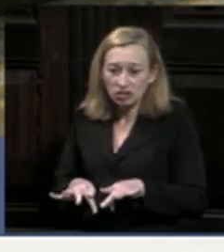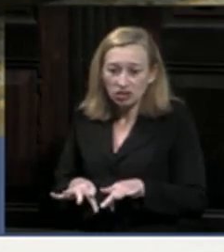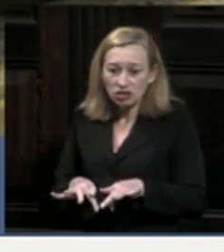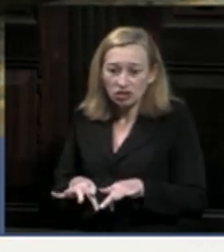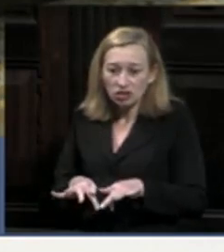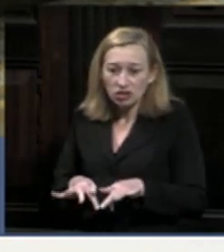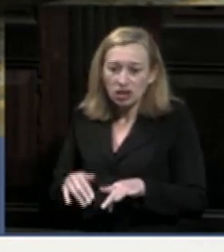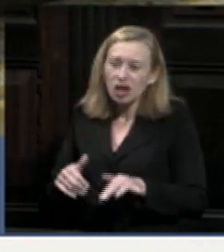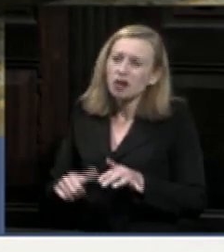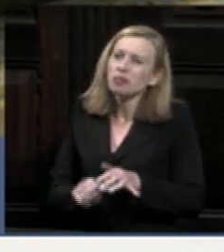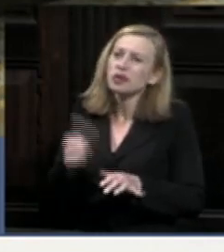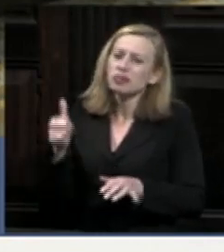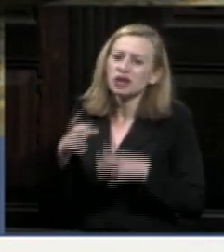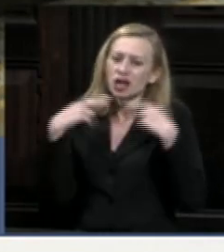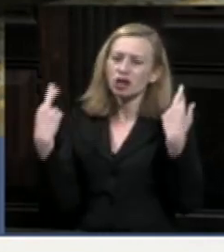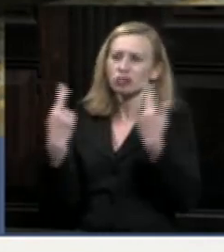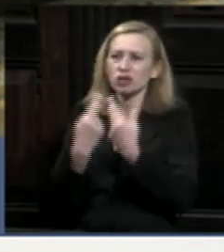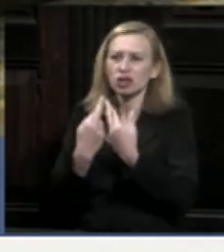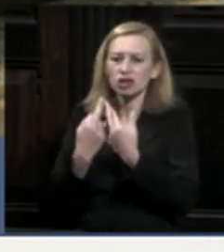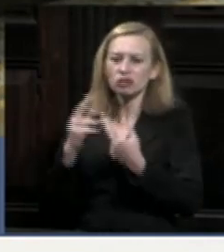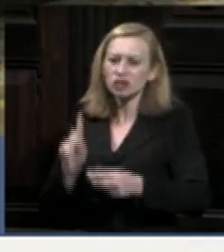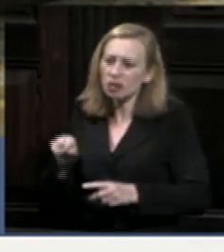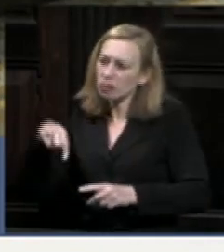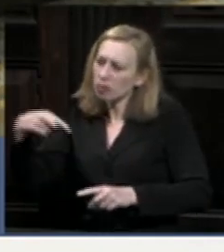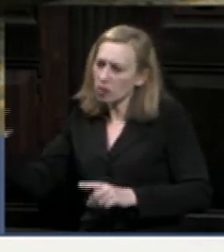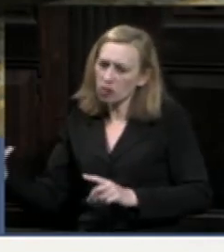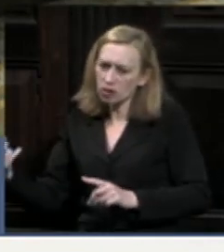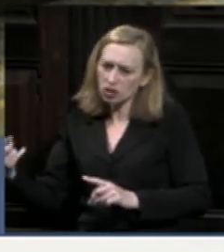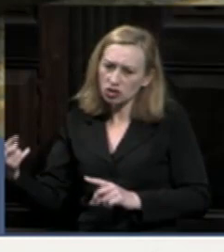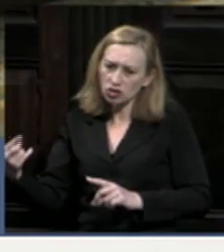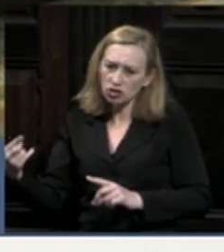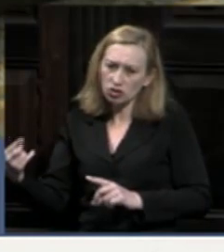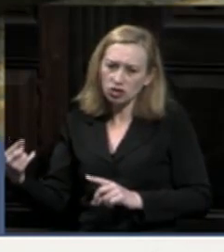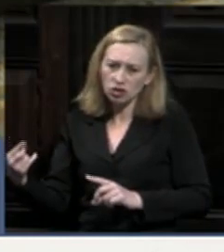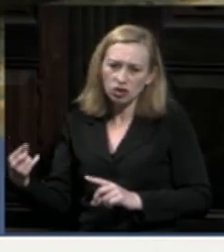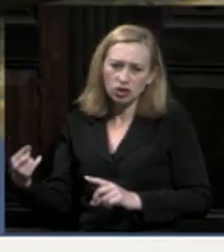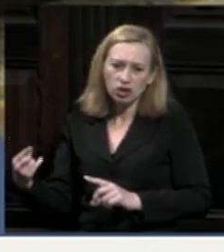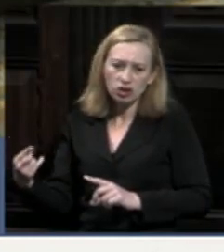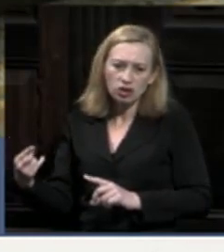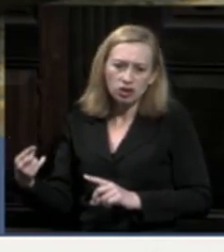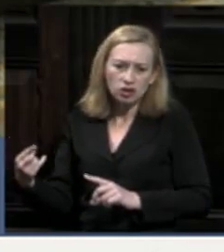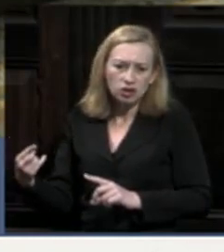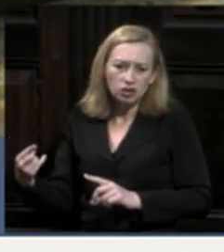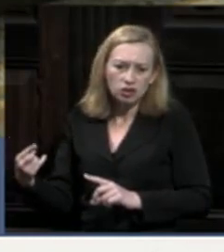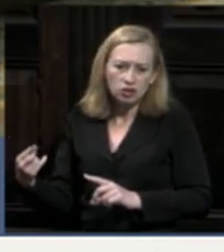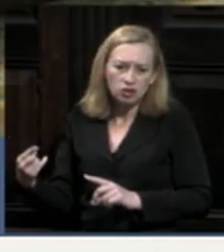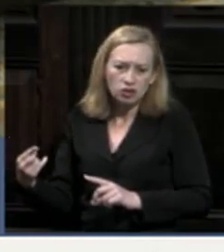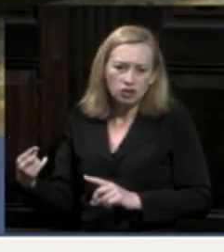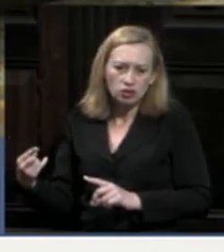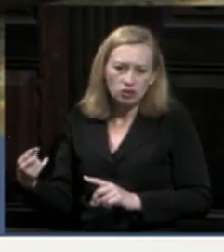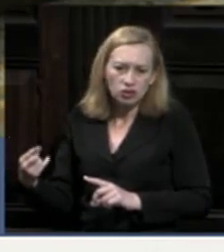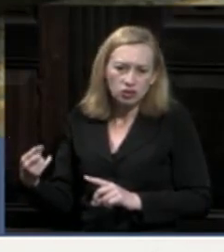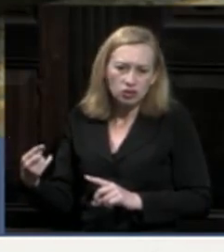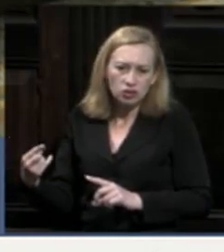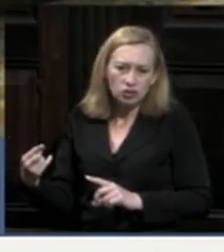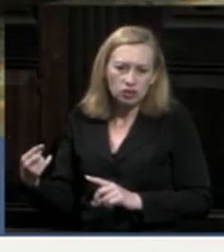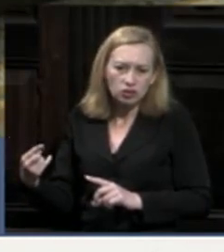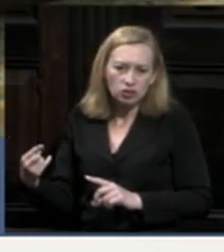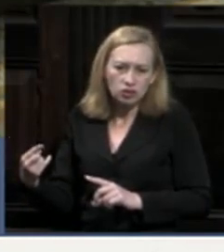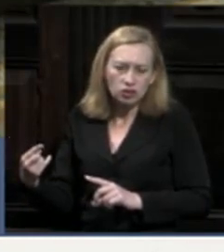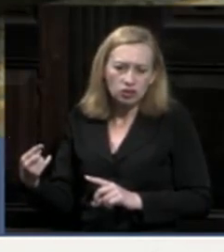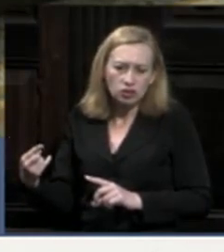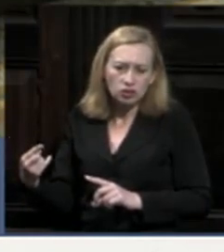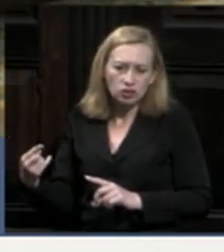sessão depois do atentado que sofreu jair bolsonaro